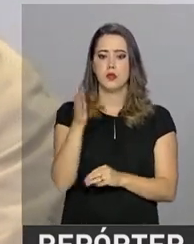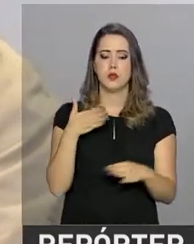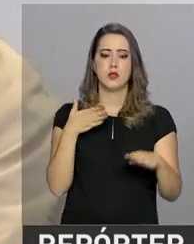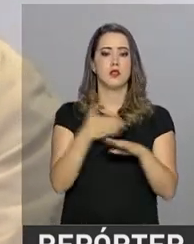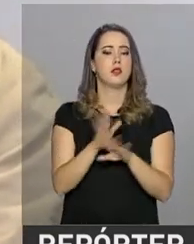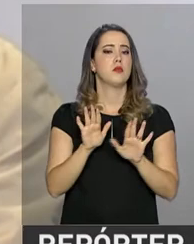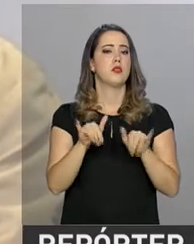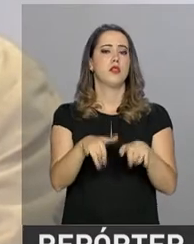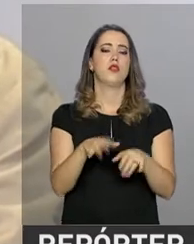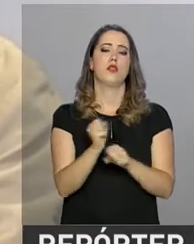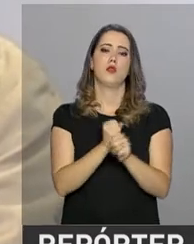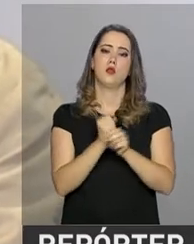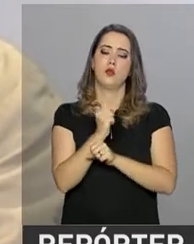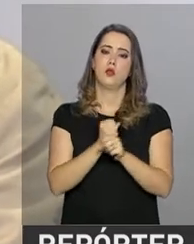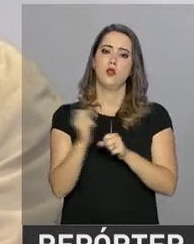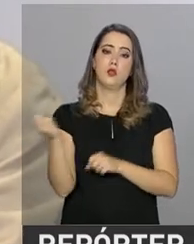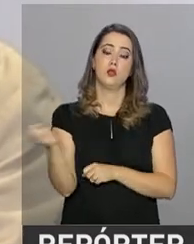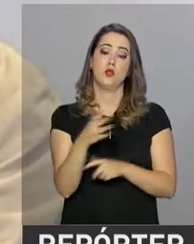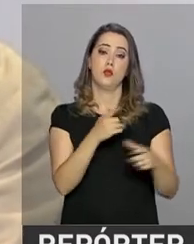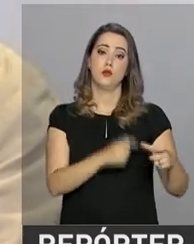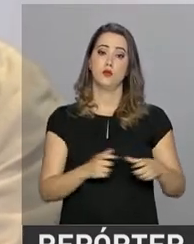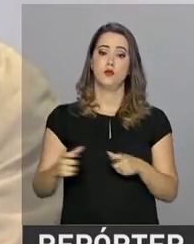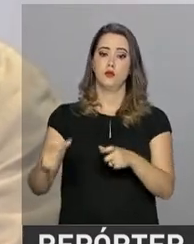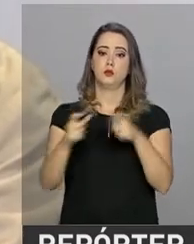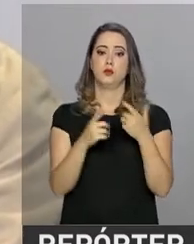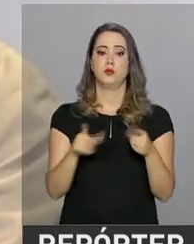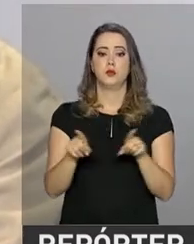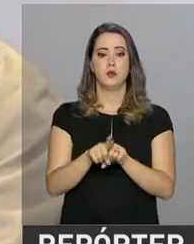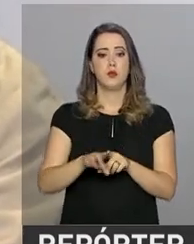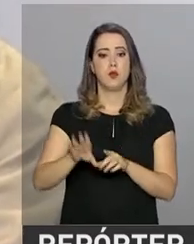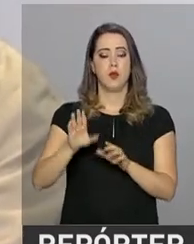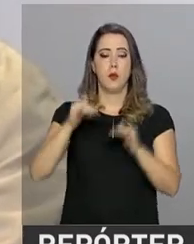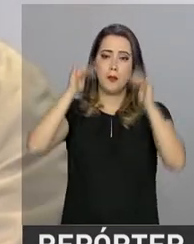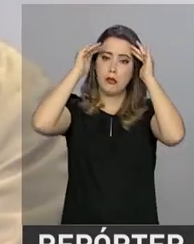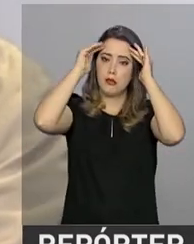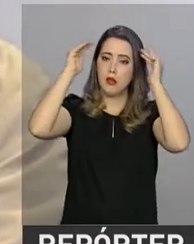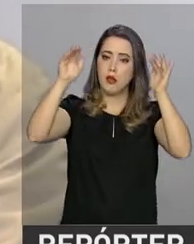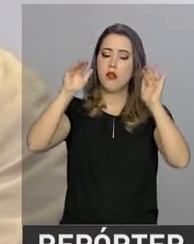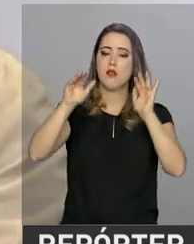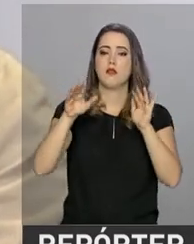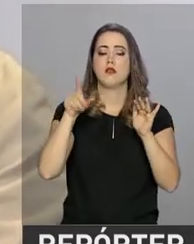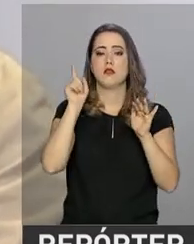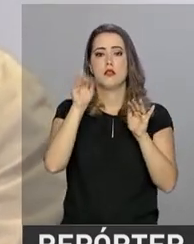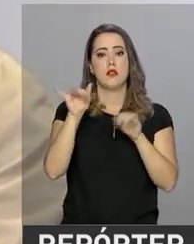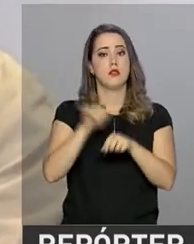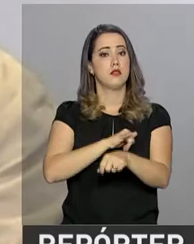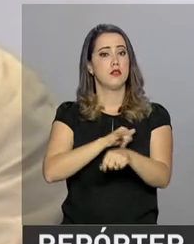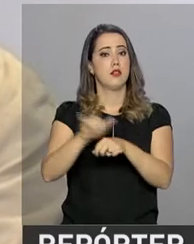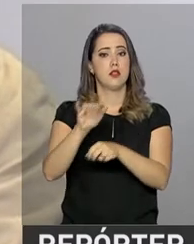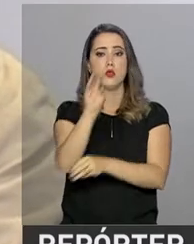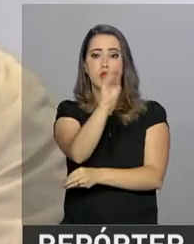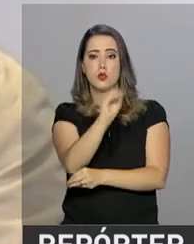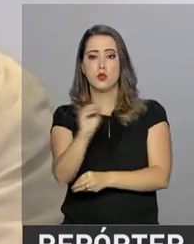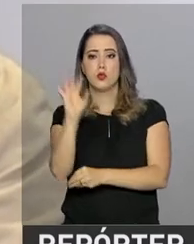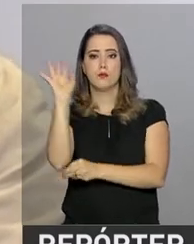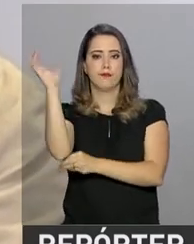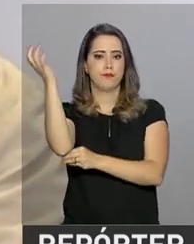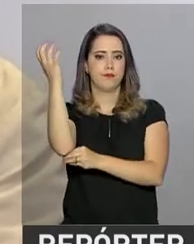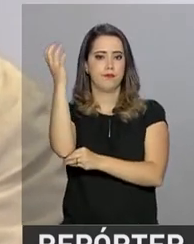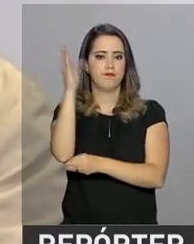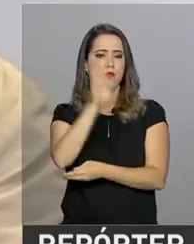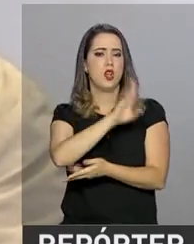novas entregas eo as unidades cumprem um papel estratégico importante na preservação de uma